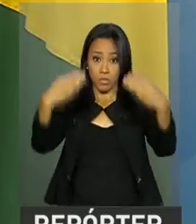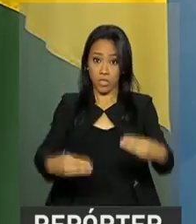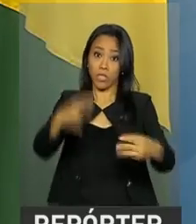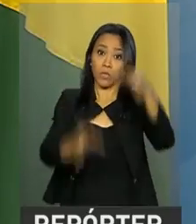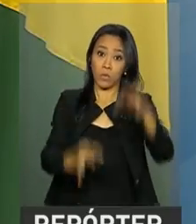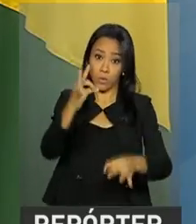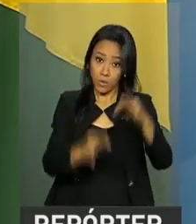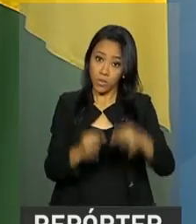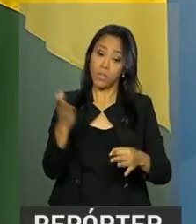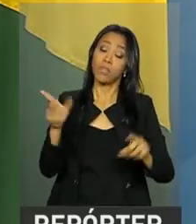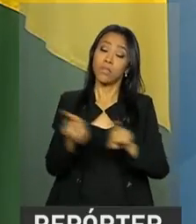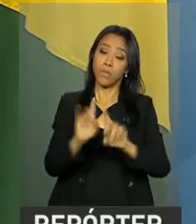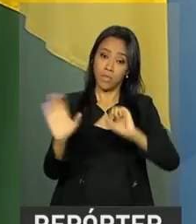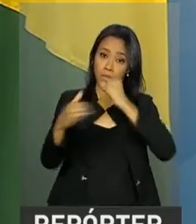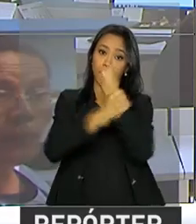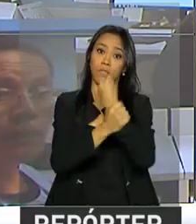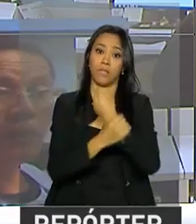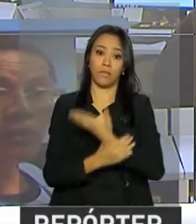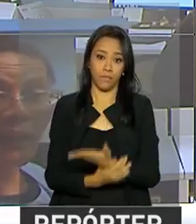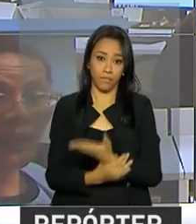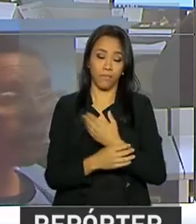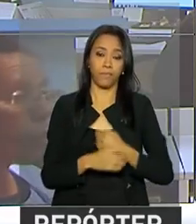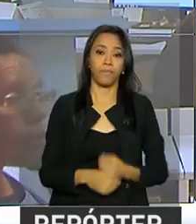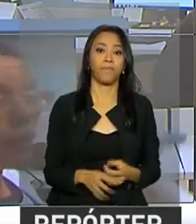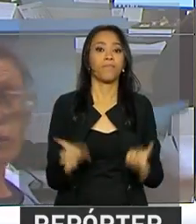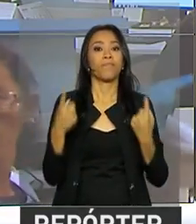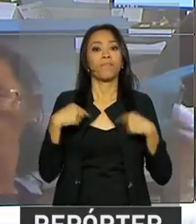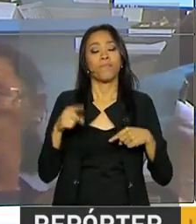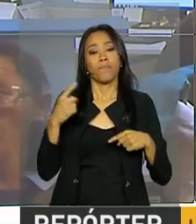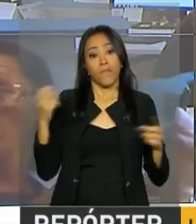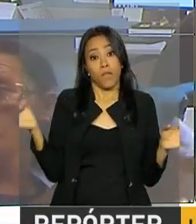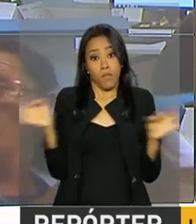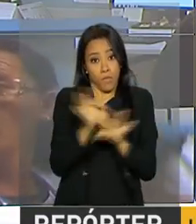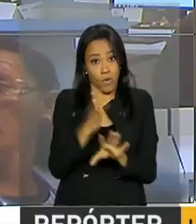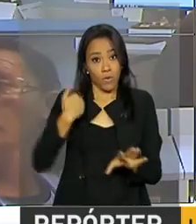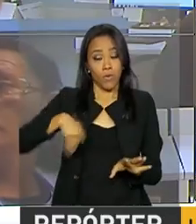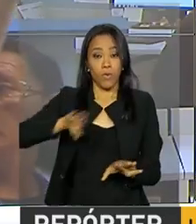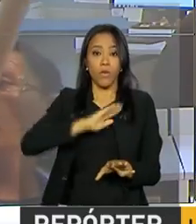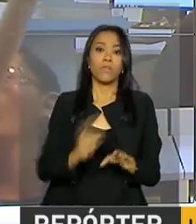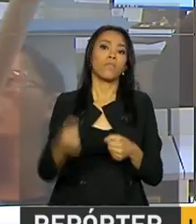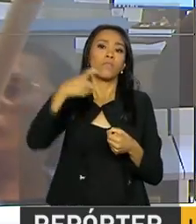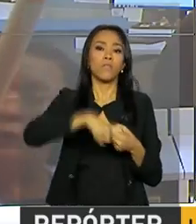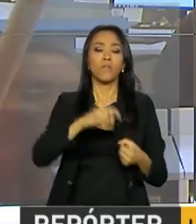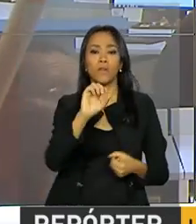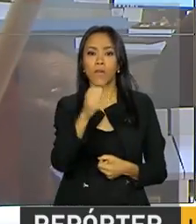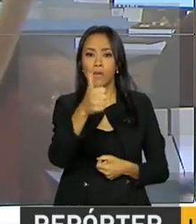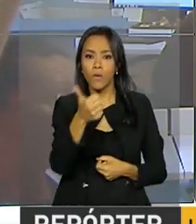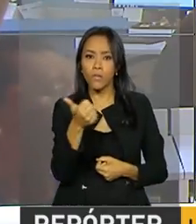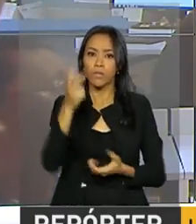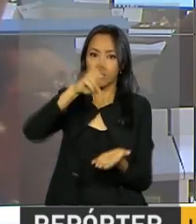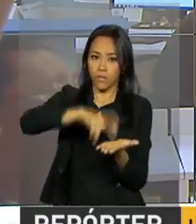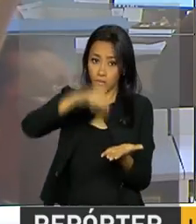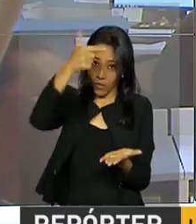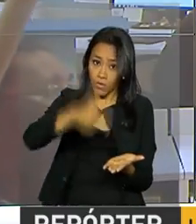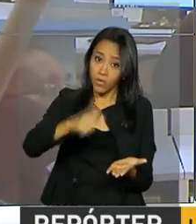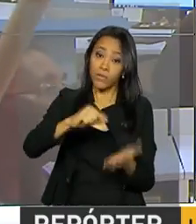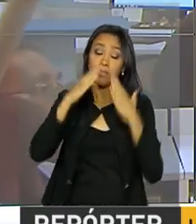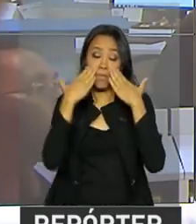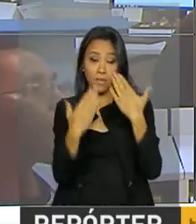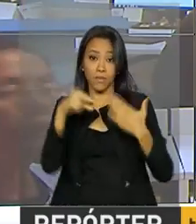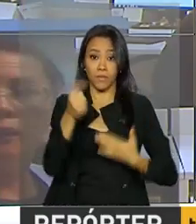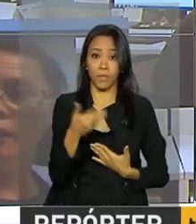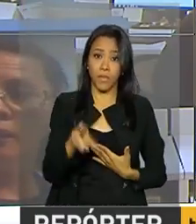e segurança pública vai lá ficamos por aqui voltamos às 11 da manhã na próxima edição do repórter